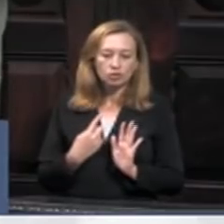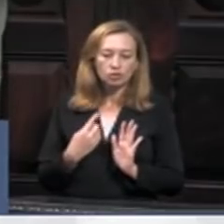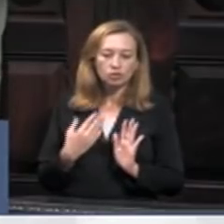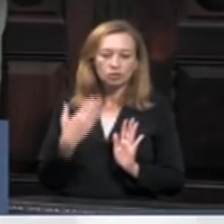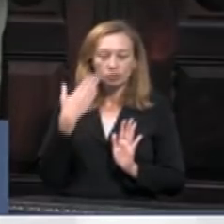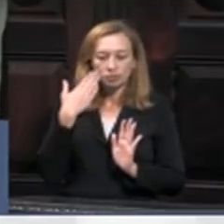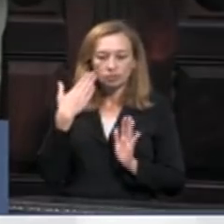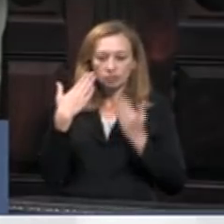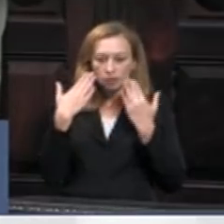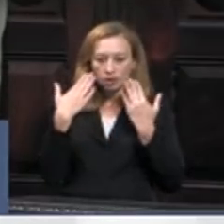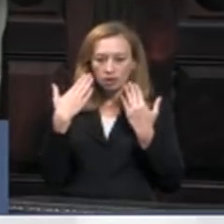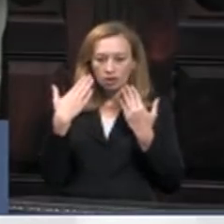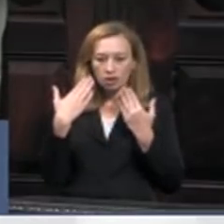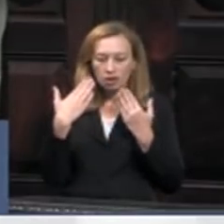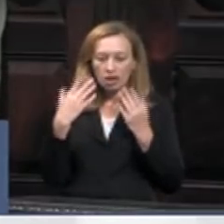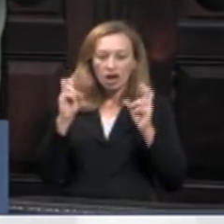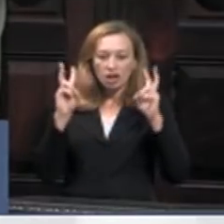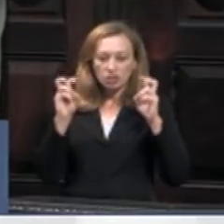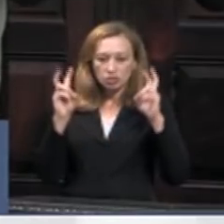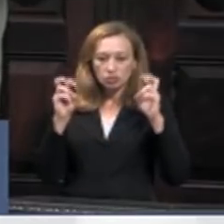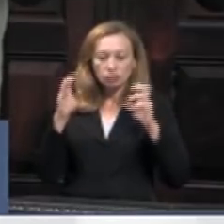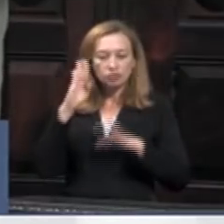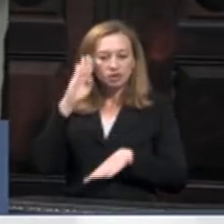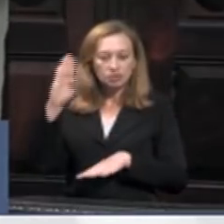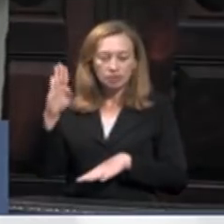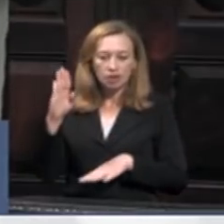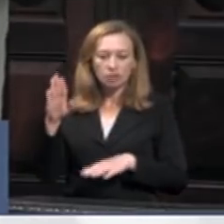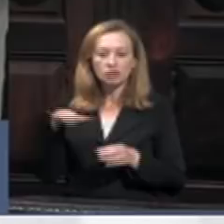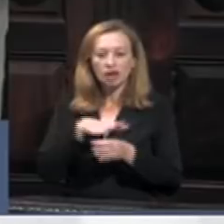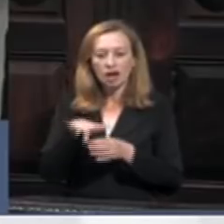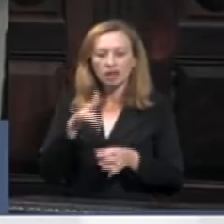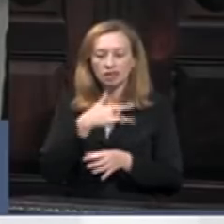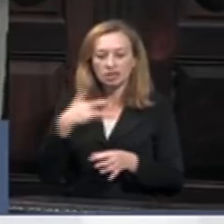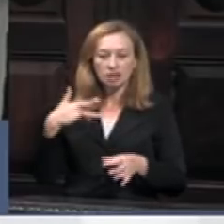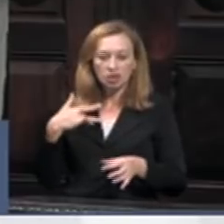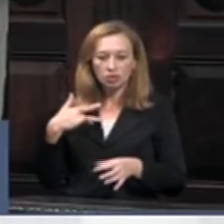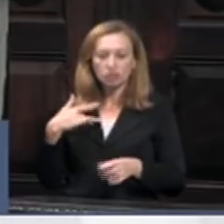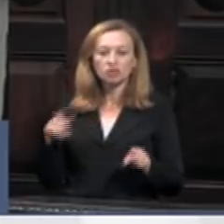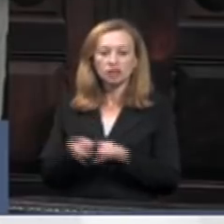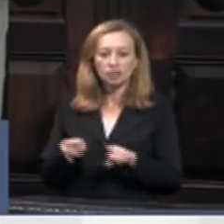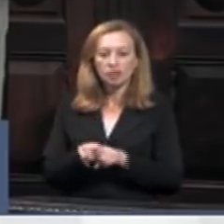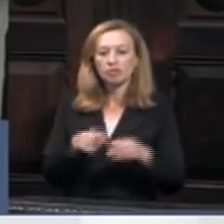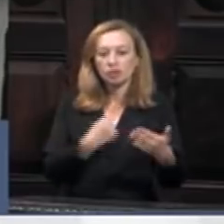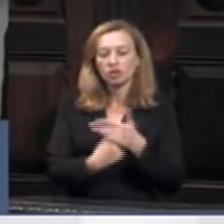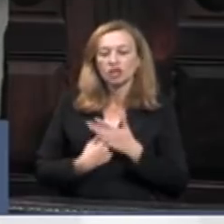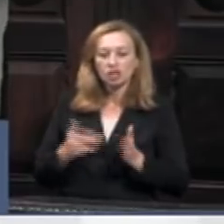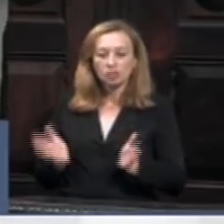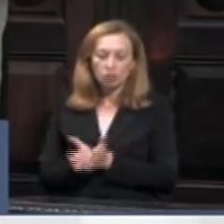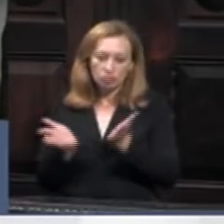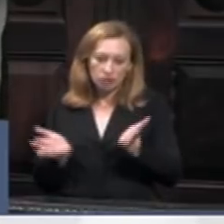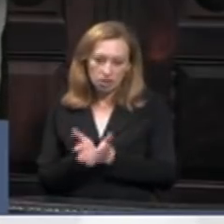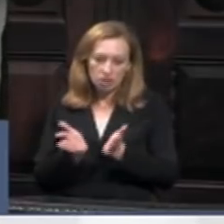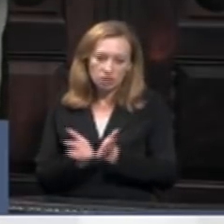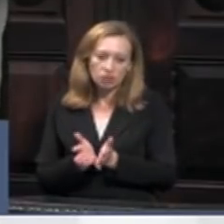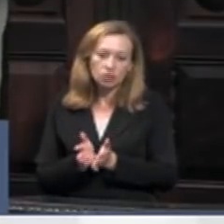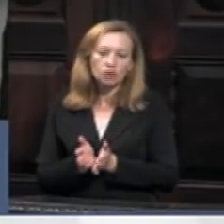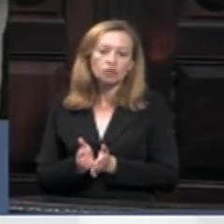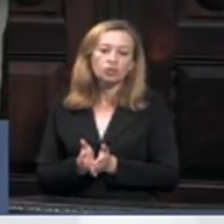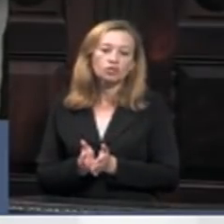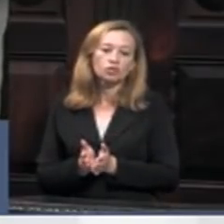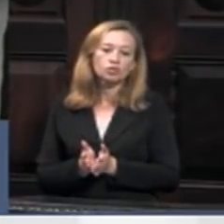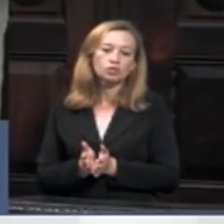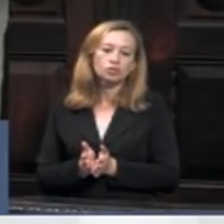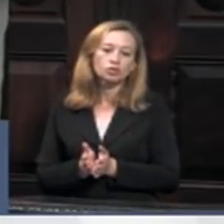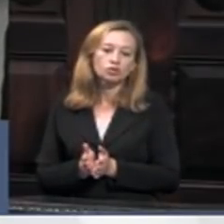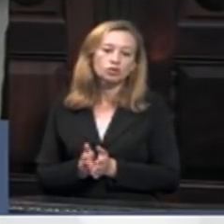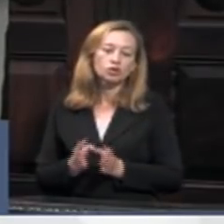PCCS da Saúde, que vai ser incorporado ao texto, e também aquele relacionado ao Fundo Estadual de Combate à Pobreza. Com isso, nós abrimos mão